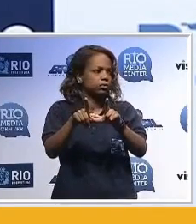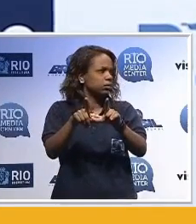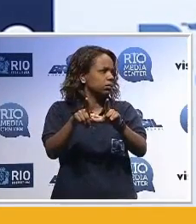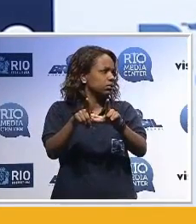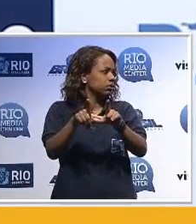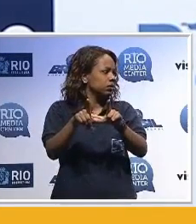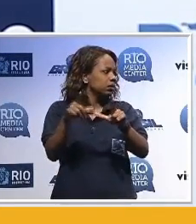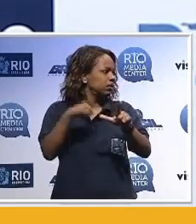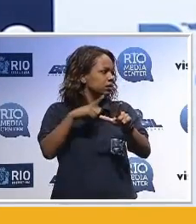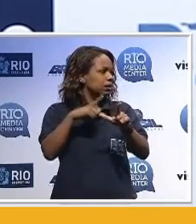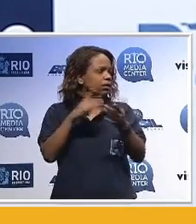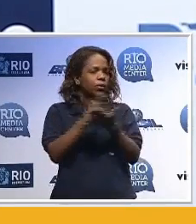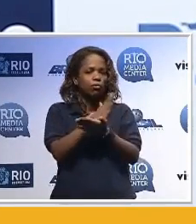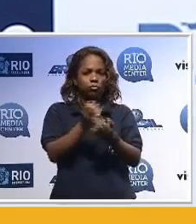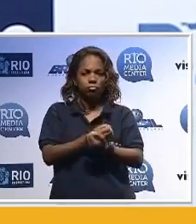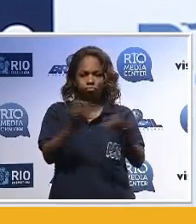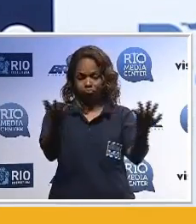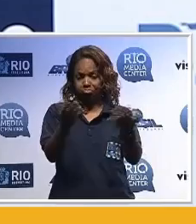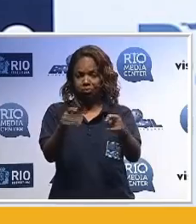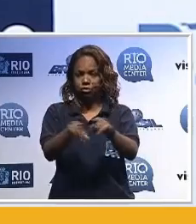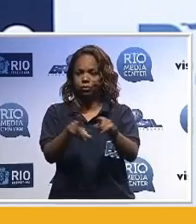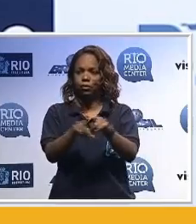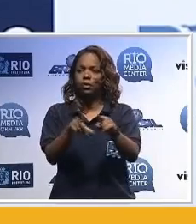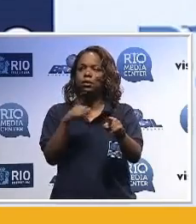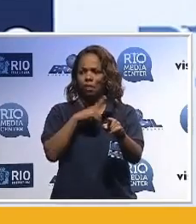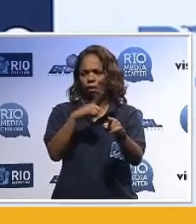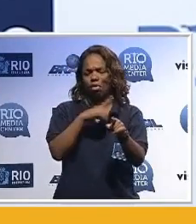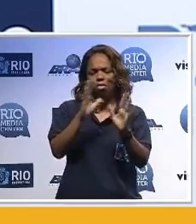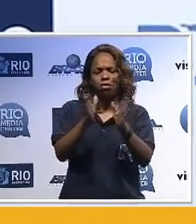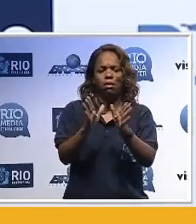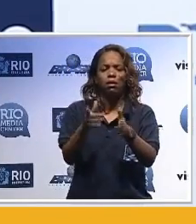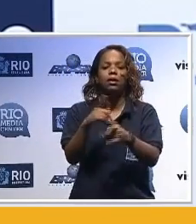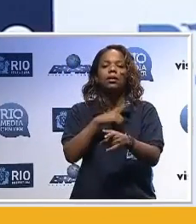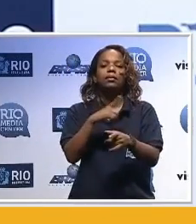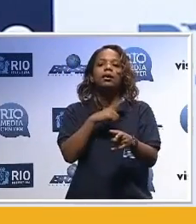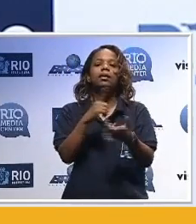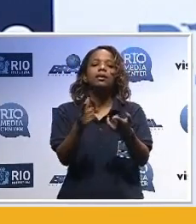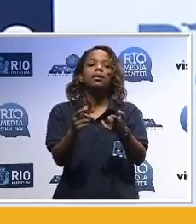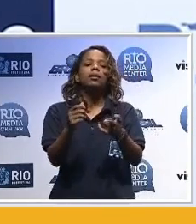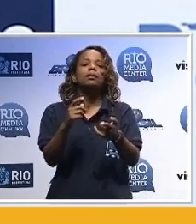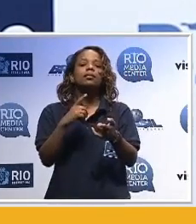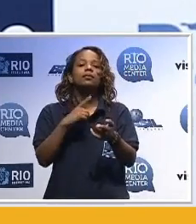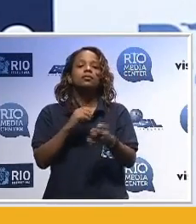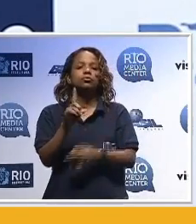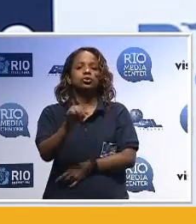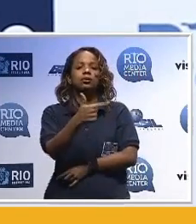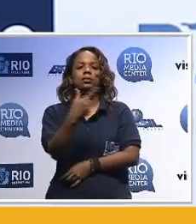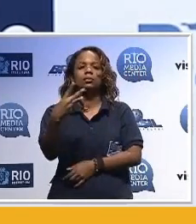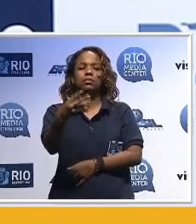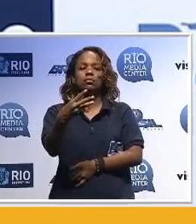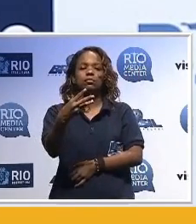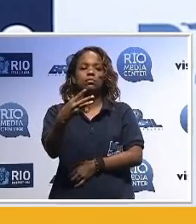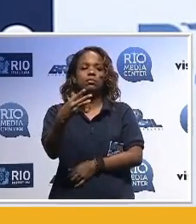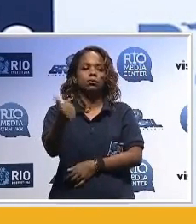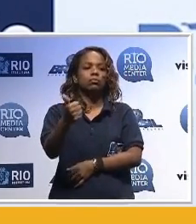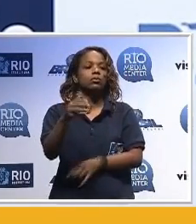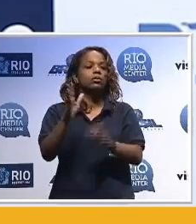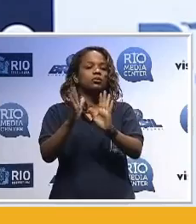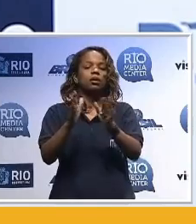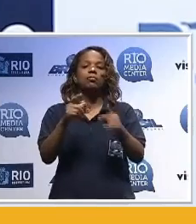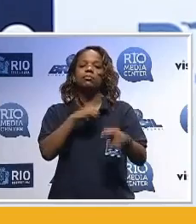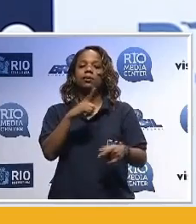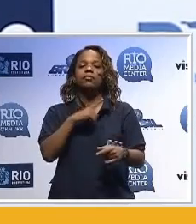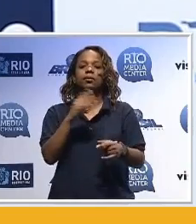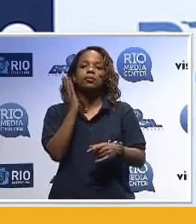Eu tenho alguns aqui para distribuir, ministro. A gente tem alguns ali para distribuir. A semana passada, no dia 31, nós lançamos esse dicas, que é um